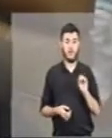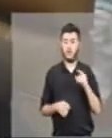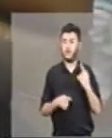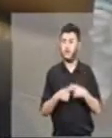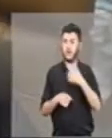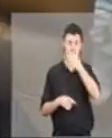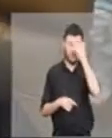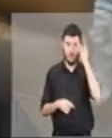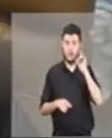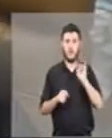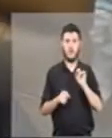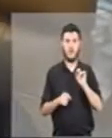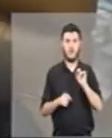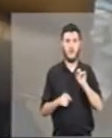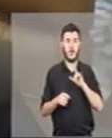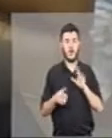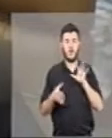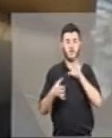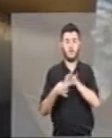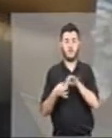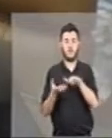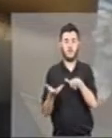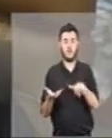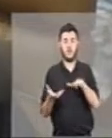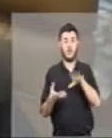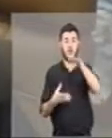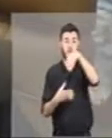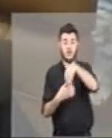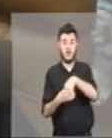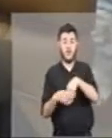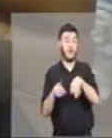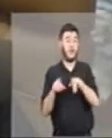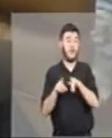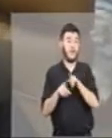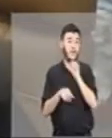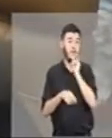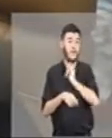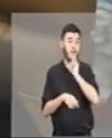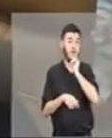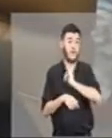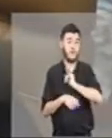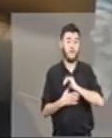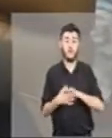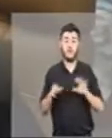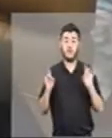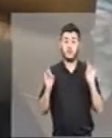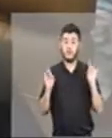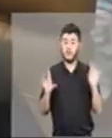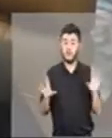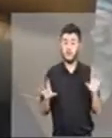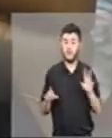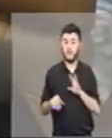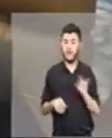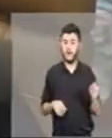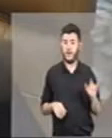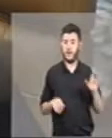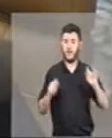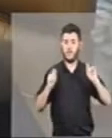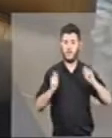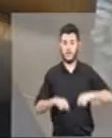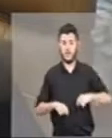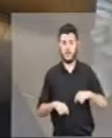de membro do Congresso Nacional, por exemplo, somente haverá competência penal originária